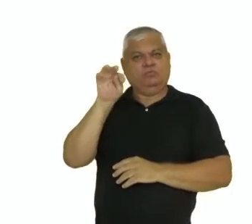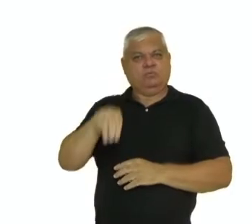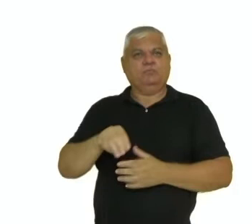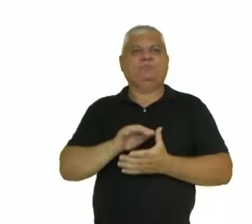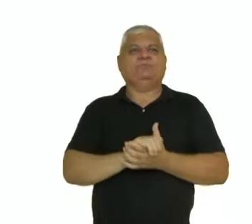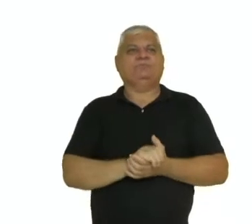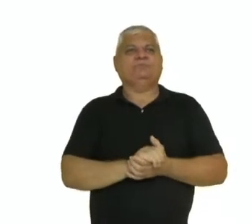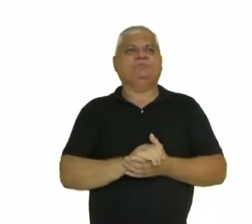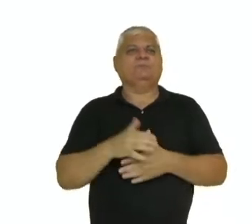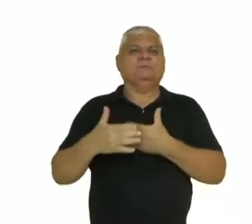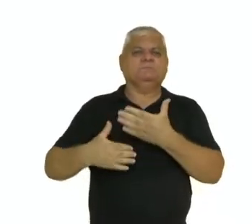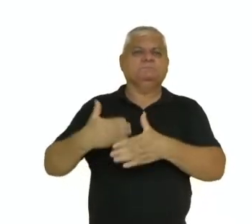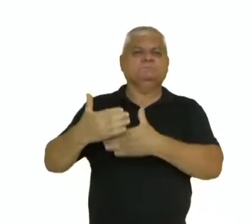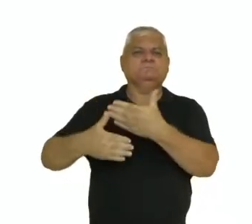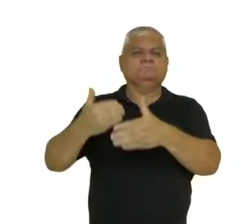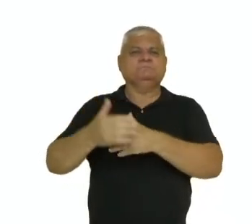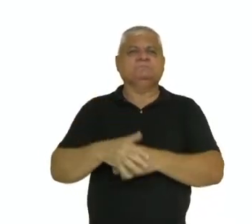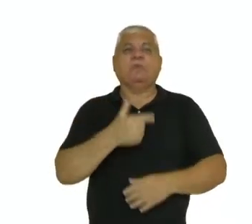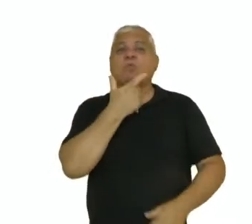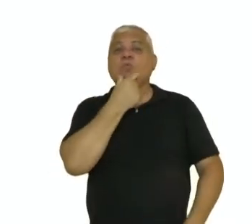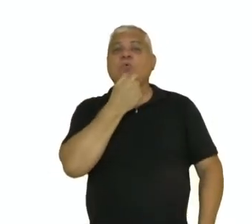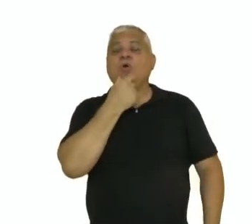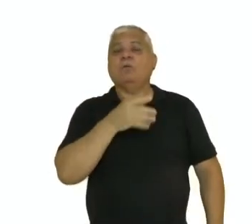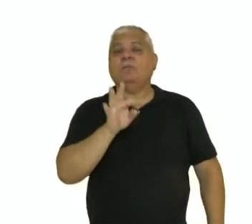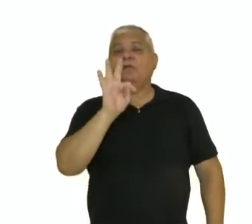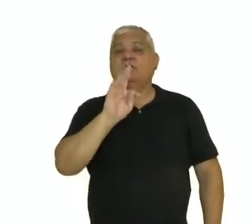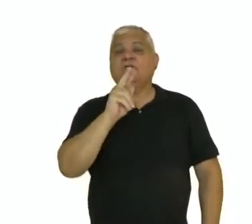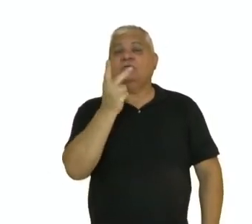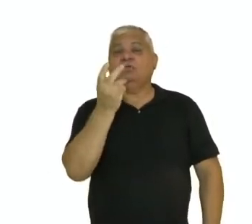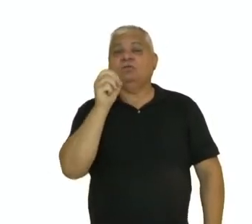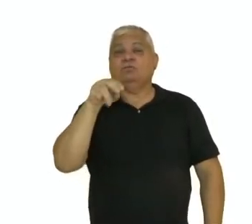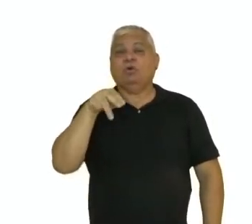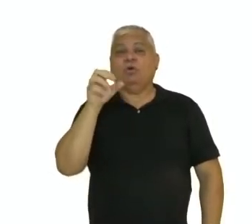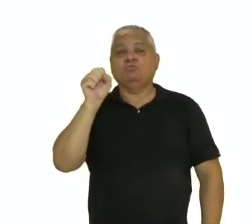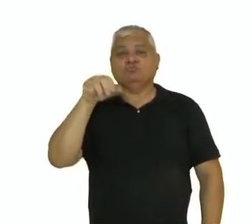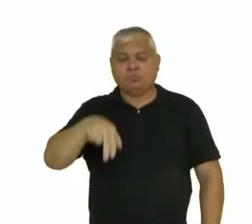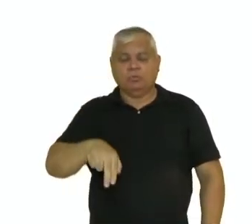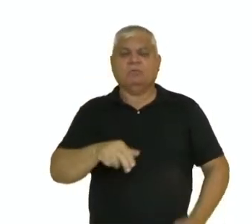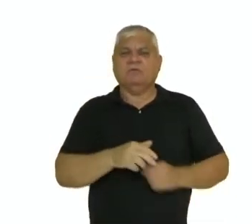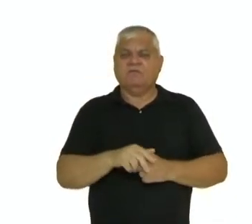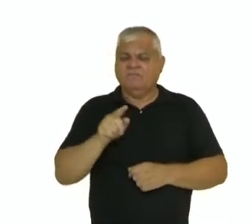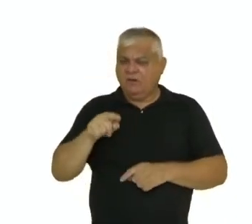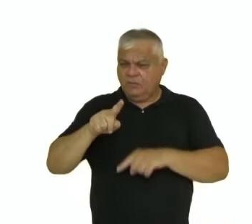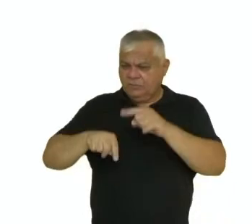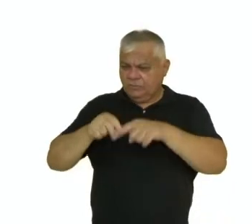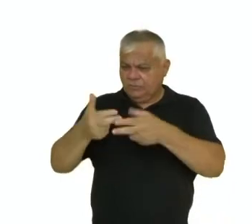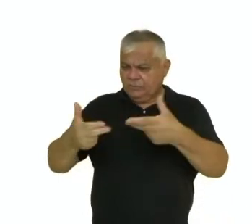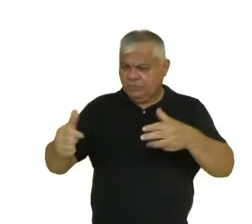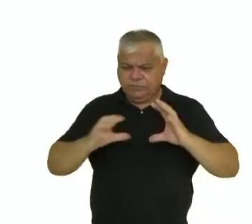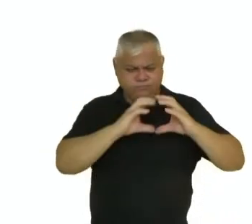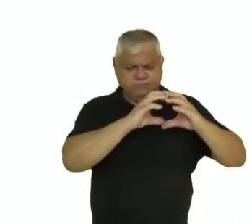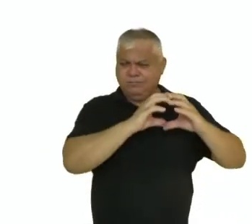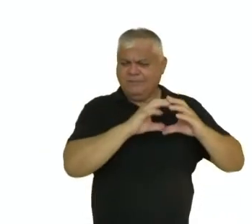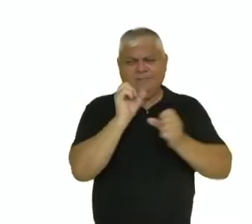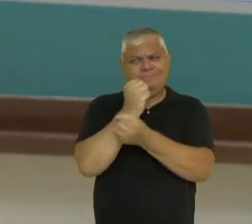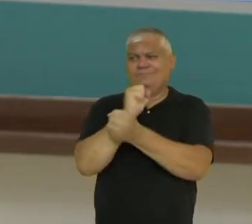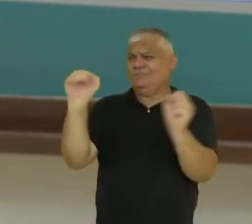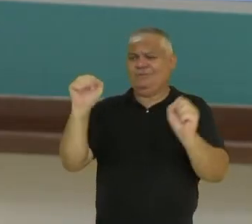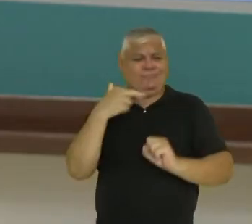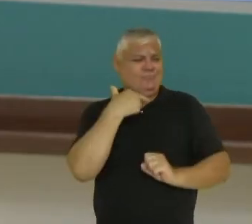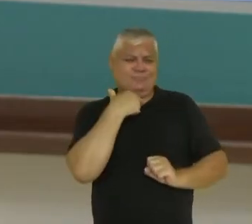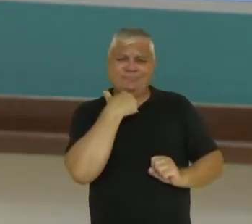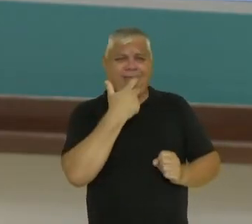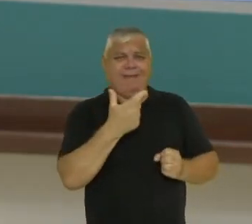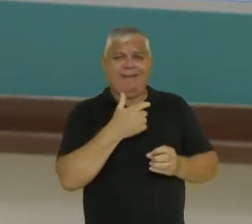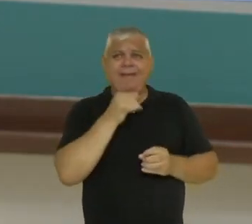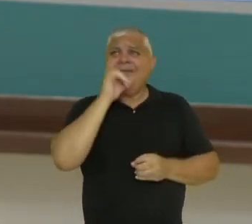Aí depois a gente vai ter o Thomson, que explicava os fenômenos que não eram possíveis de ocorrer por meio do modelo atômico do Dalton, como por exemplo a